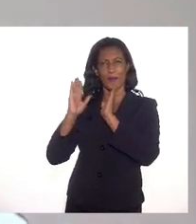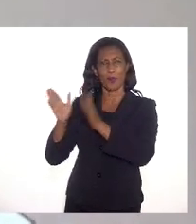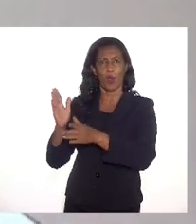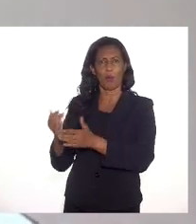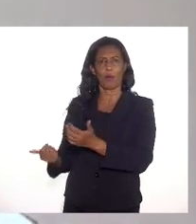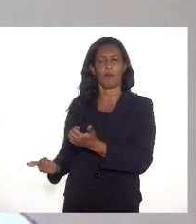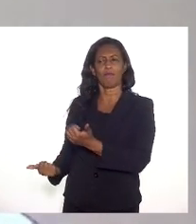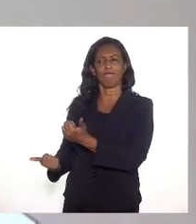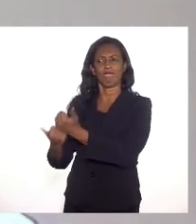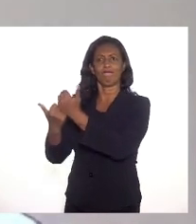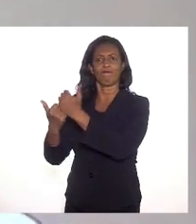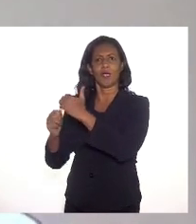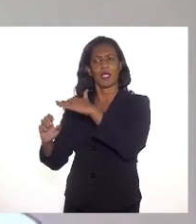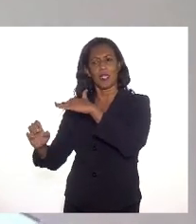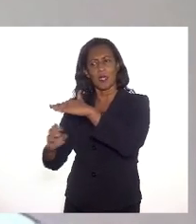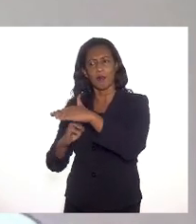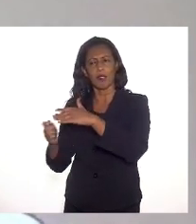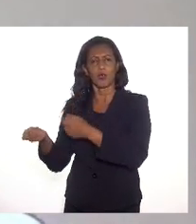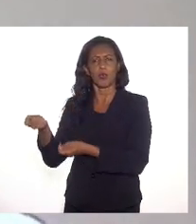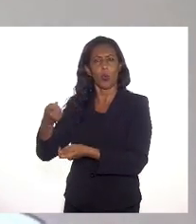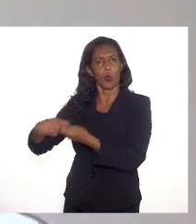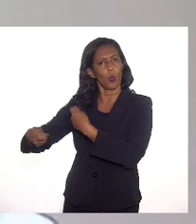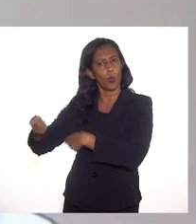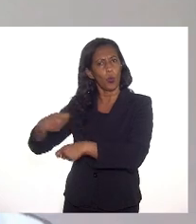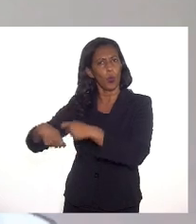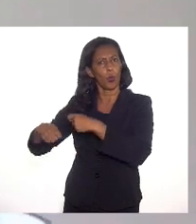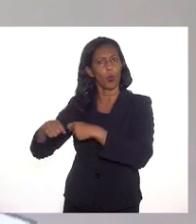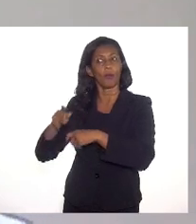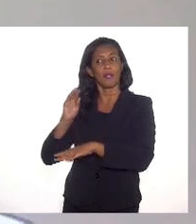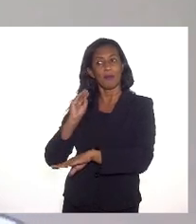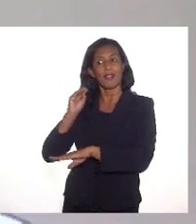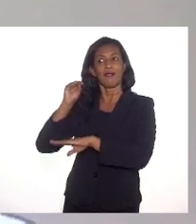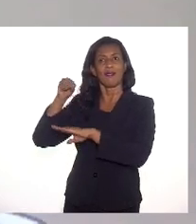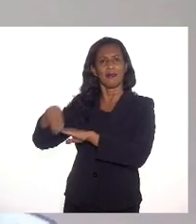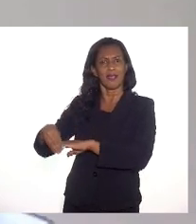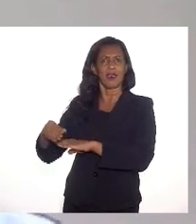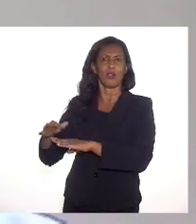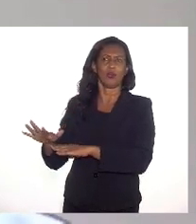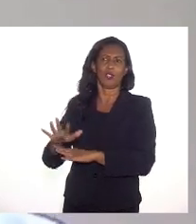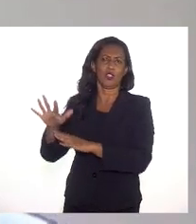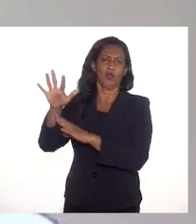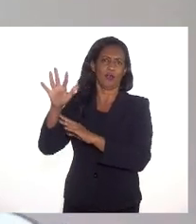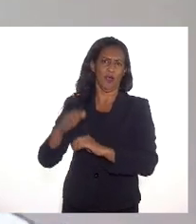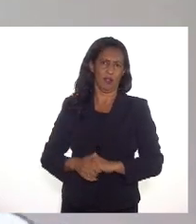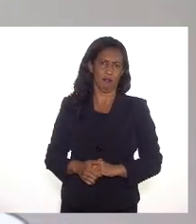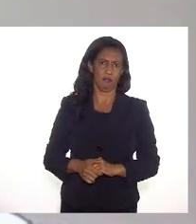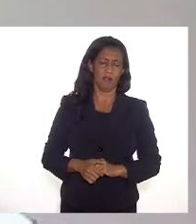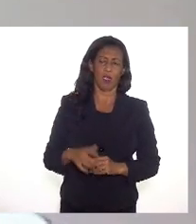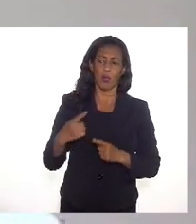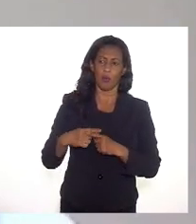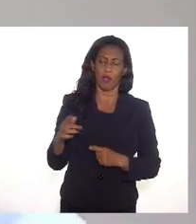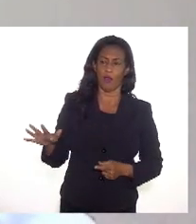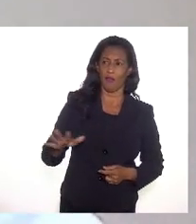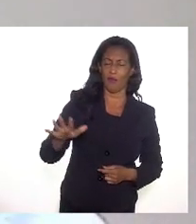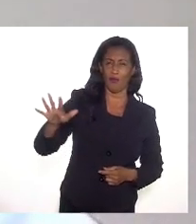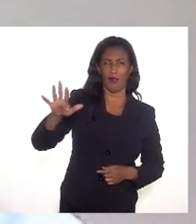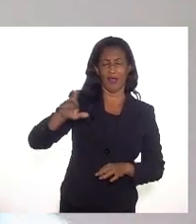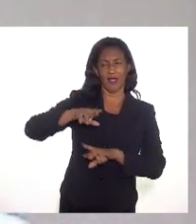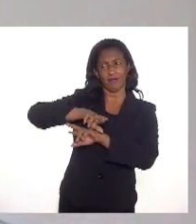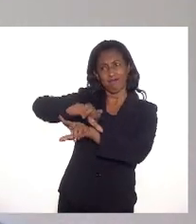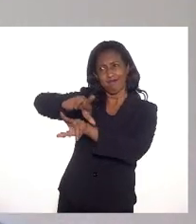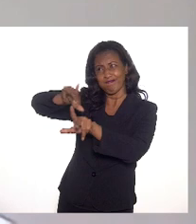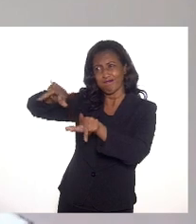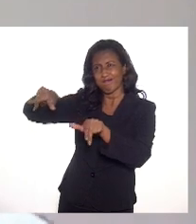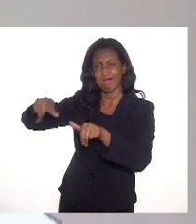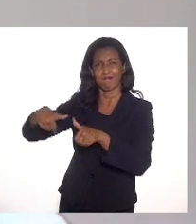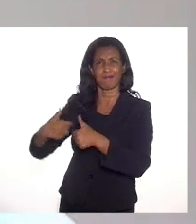apoiar empreendimentos econômicos desenvolvidos em território de favela porque as favelas são territórios de muita diversidade cultural